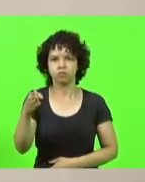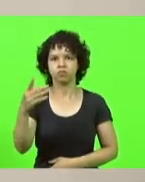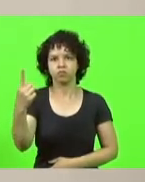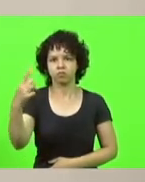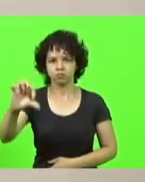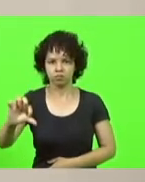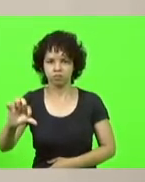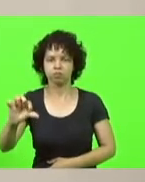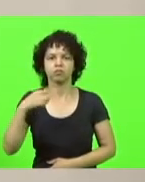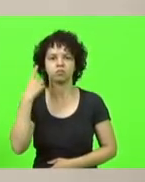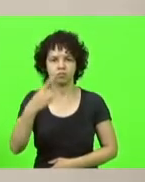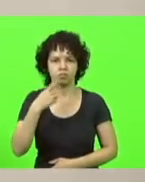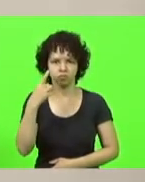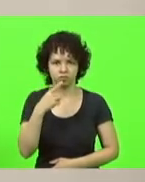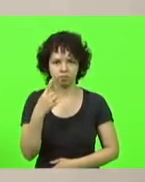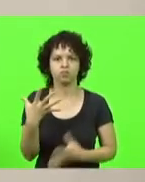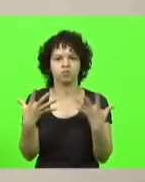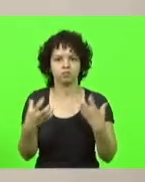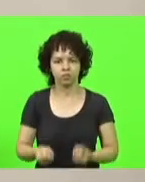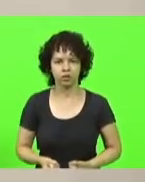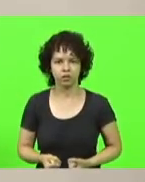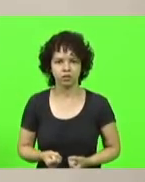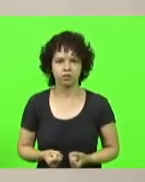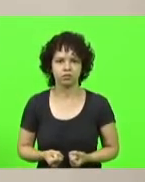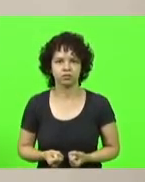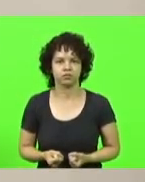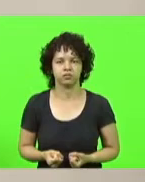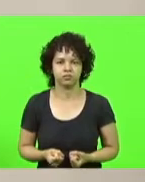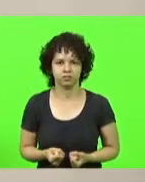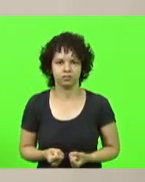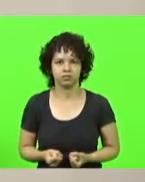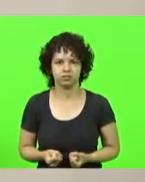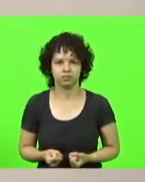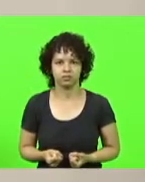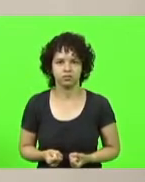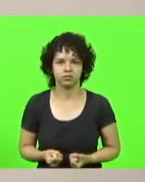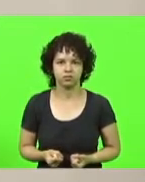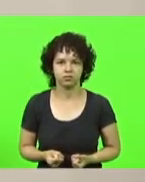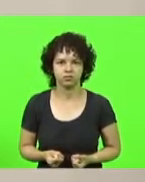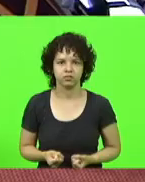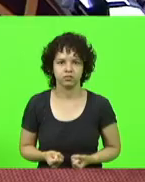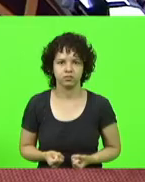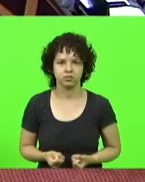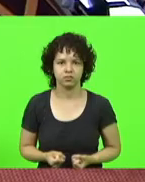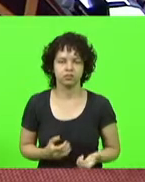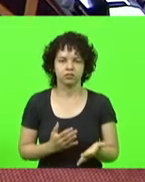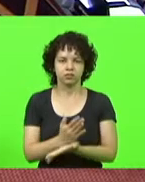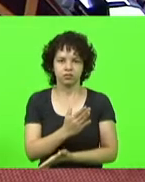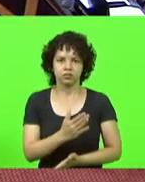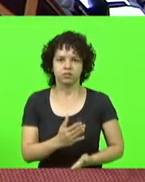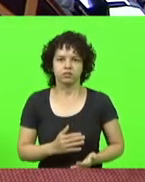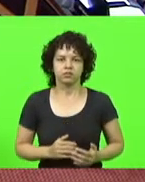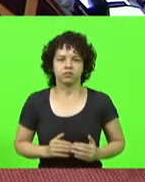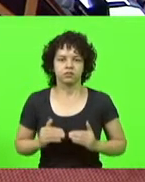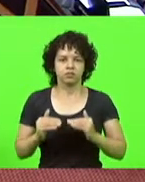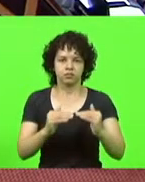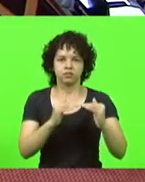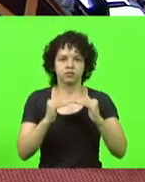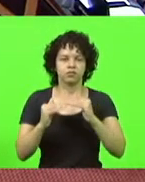493.1/2019. Deputados que aprovam, permaneçam como se encontram. Aprovado por